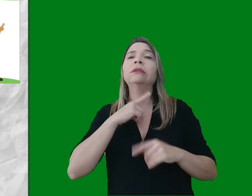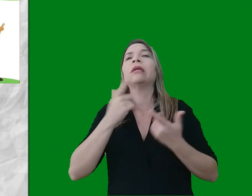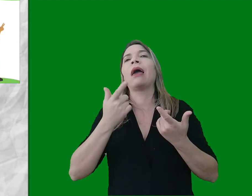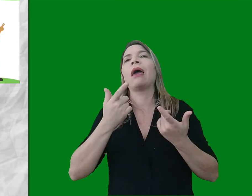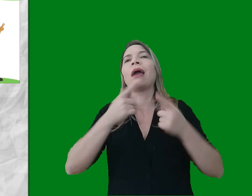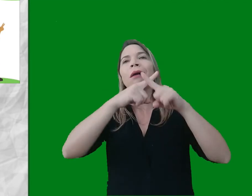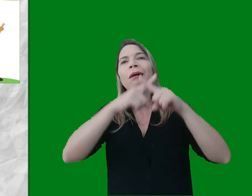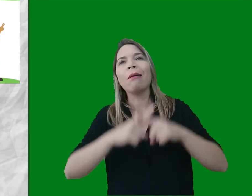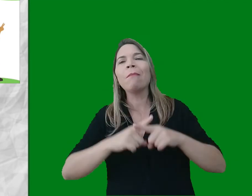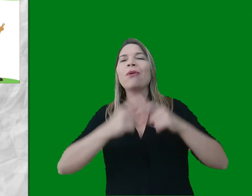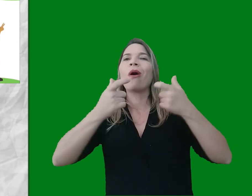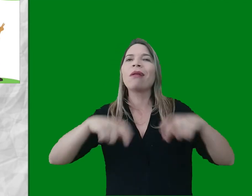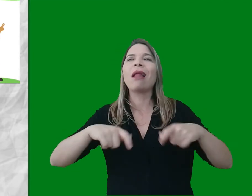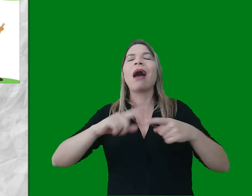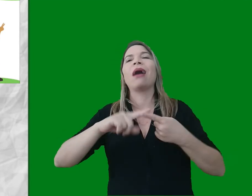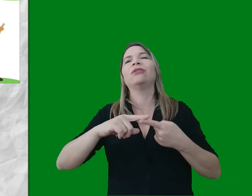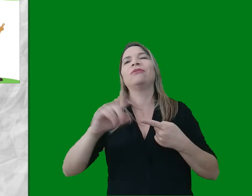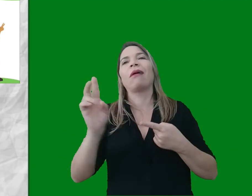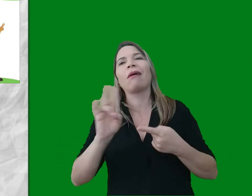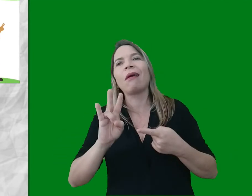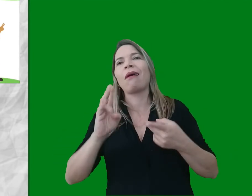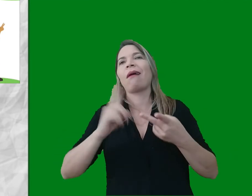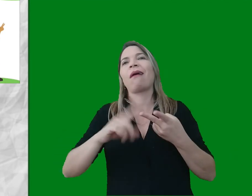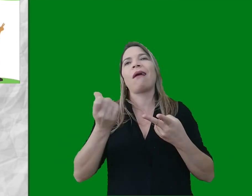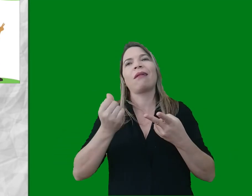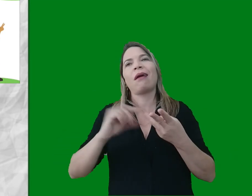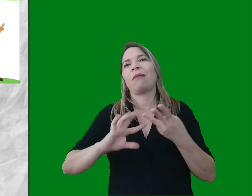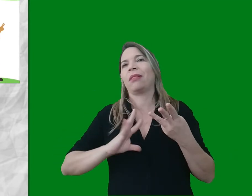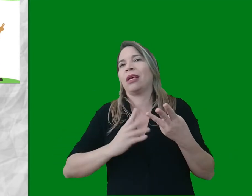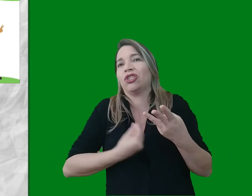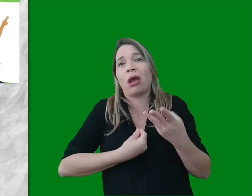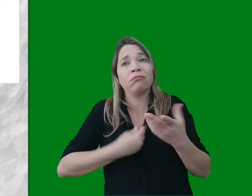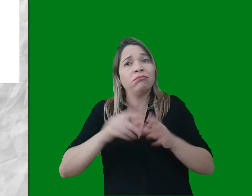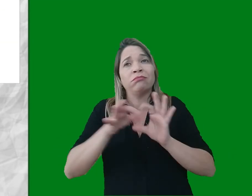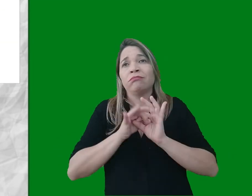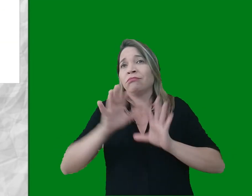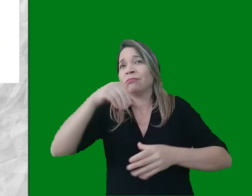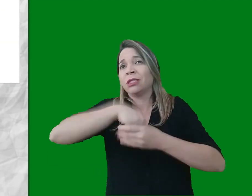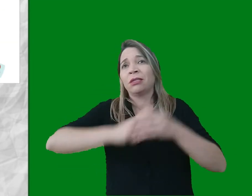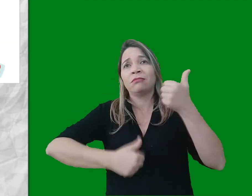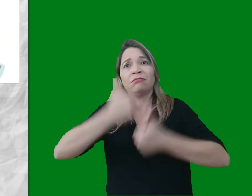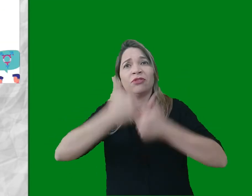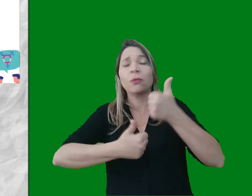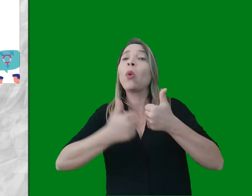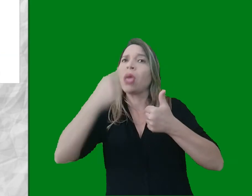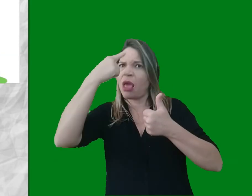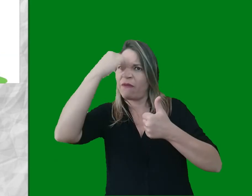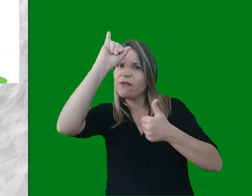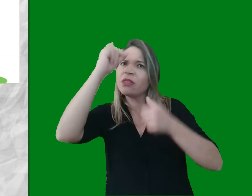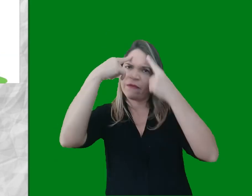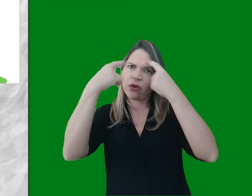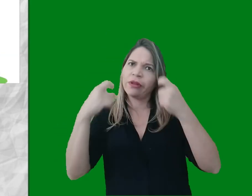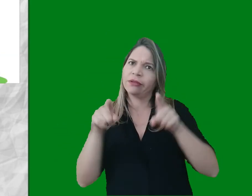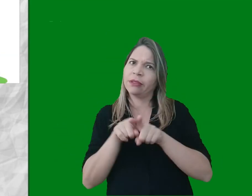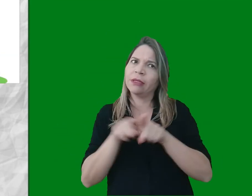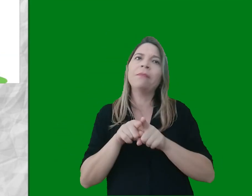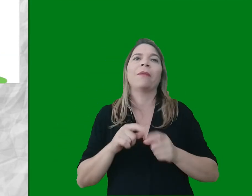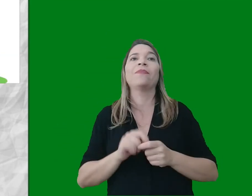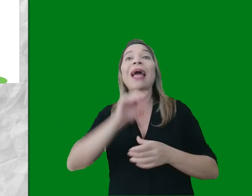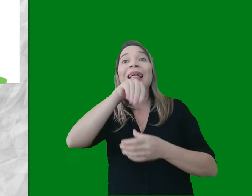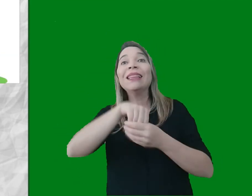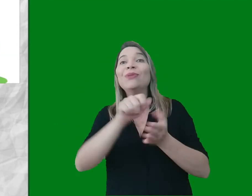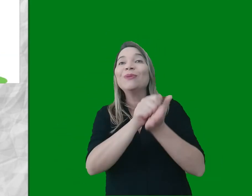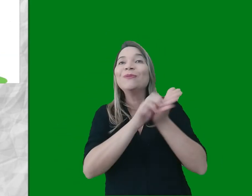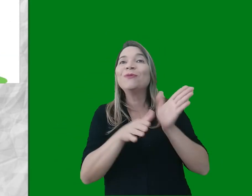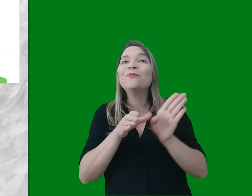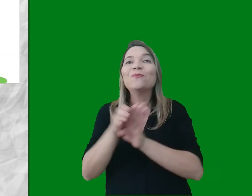para gays, lésbicas e transgêneros, e organizações que combatem essa violência nos esportes. Dentre as atividades para as aulas, os autores sugerem